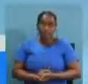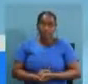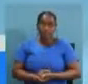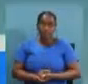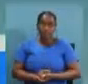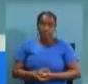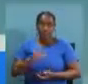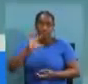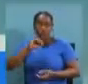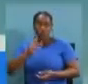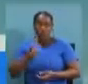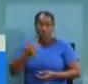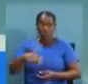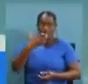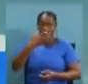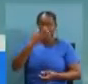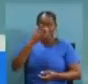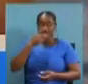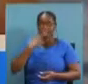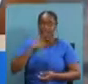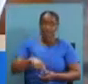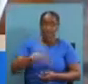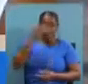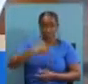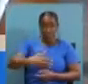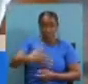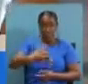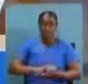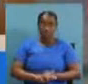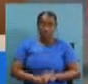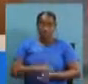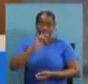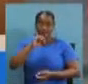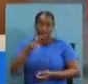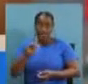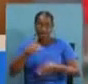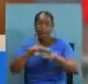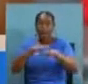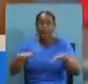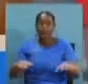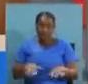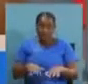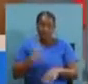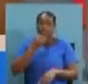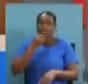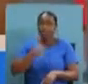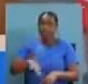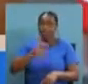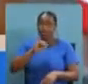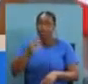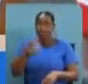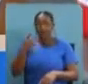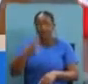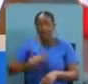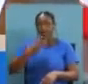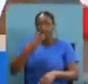não tem 7 vezes por semana, São Vicente Praia. A Sal São Vicente vai ser